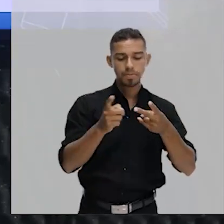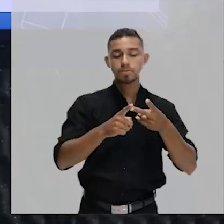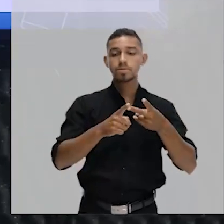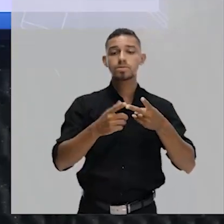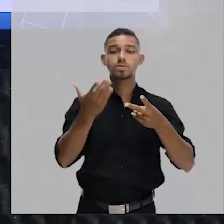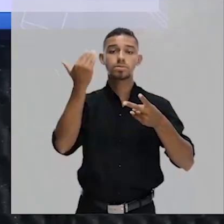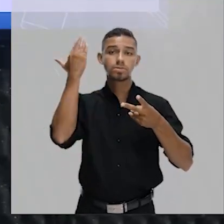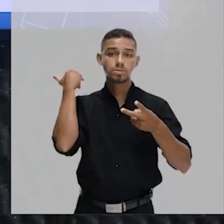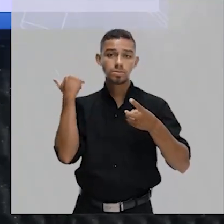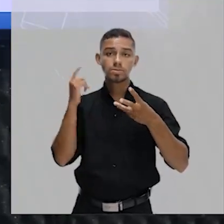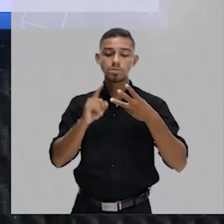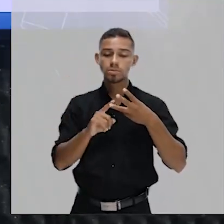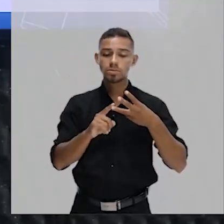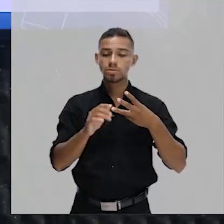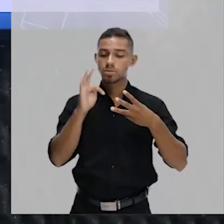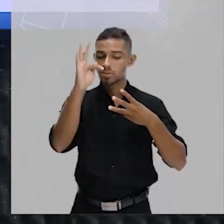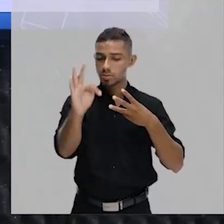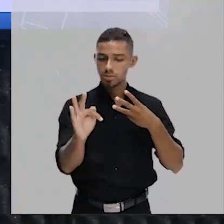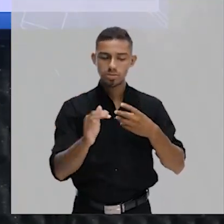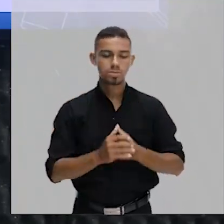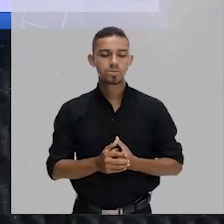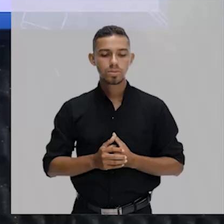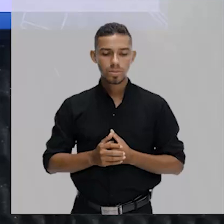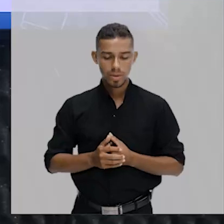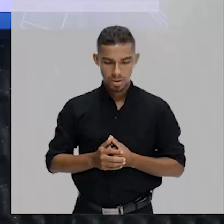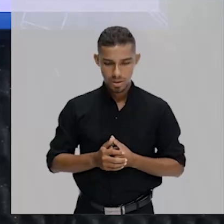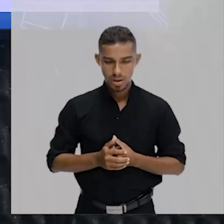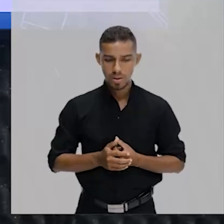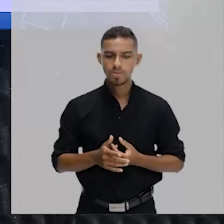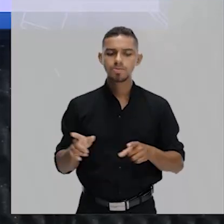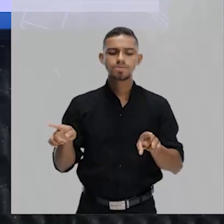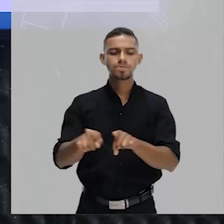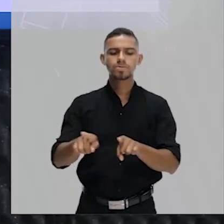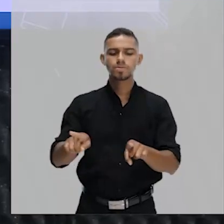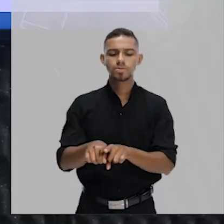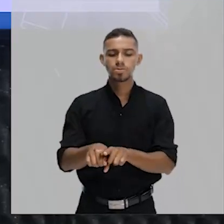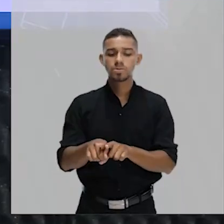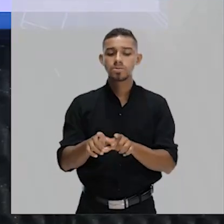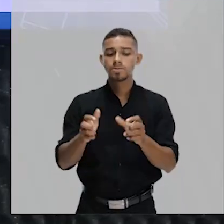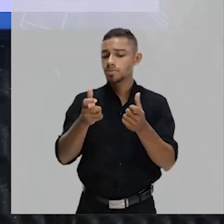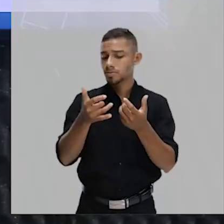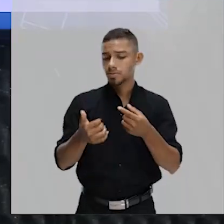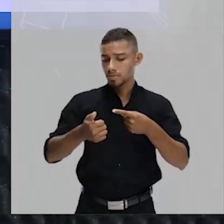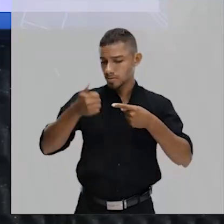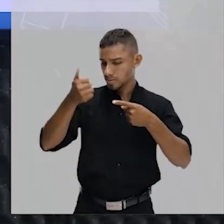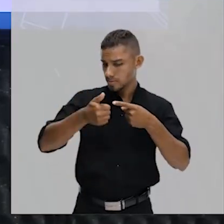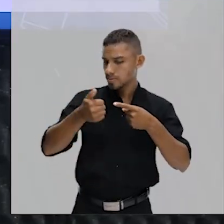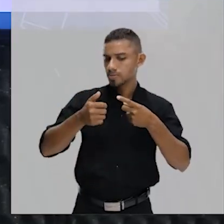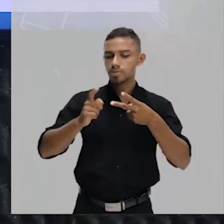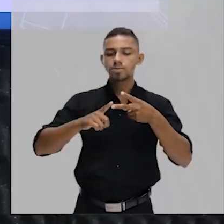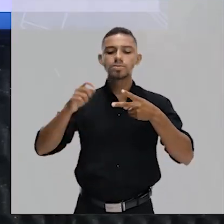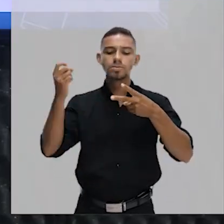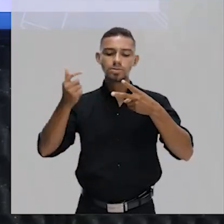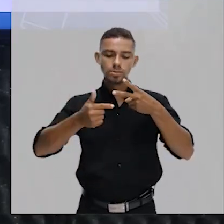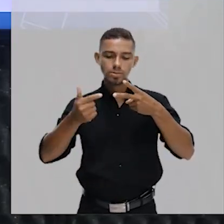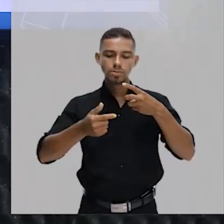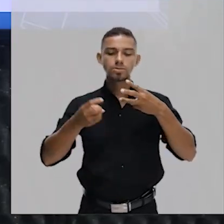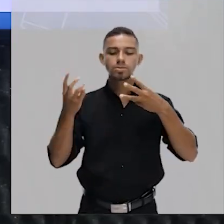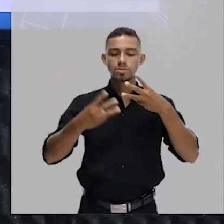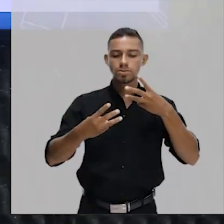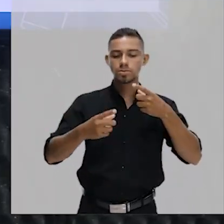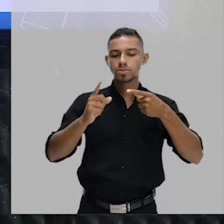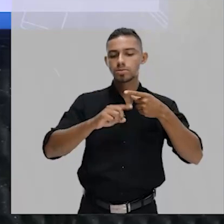futuro. Então, o infinitivo, nós temos os verbos da primeira, da segunda e da terceira conjugação. Por